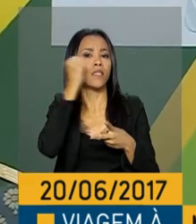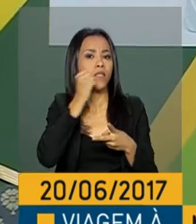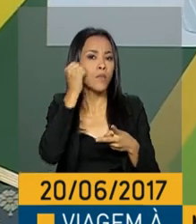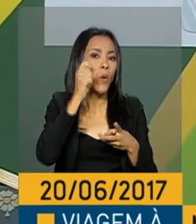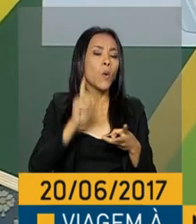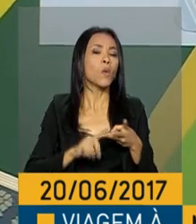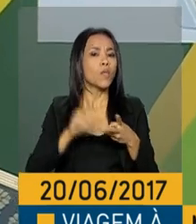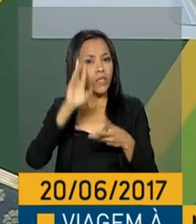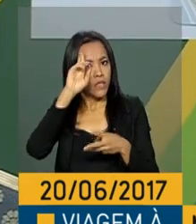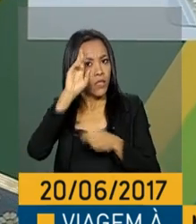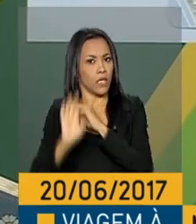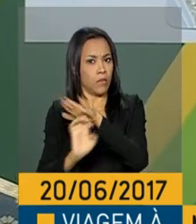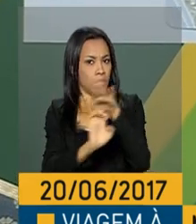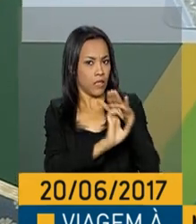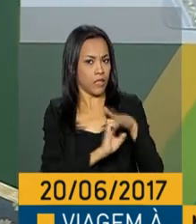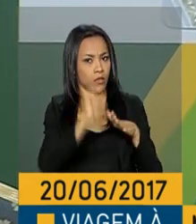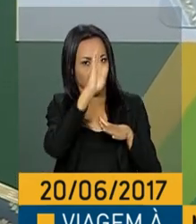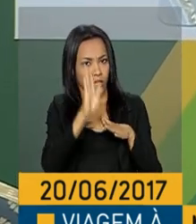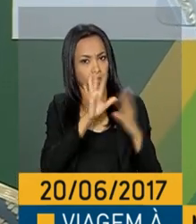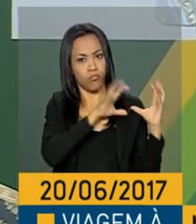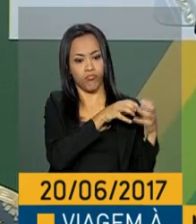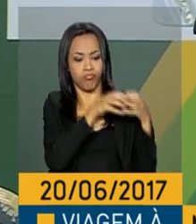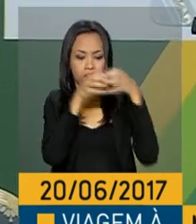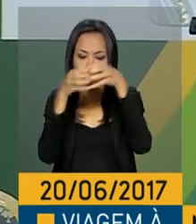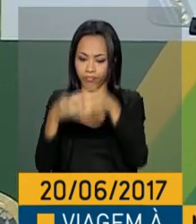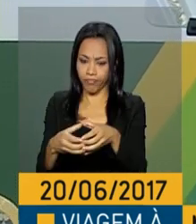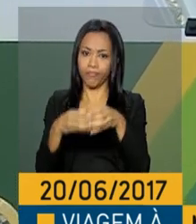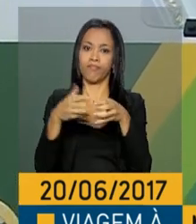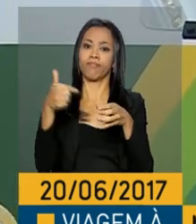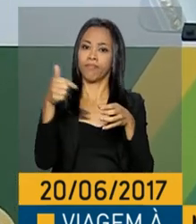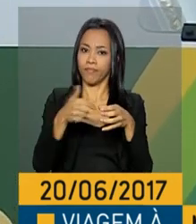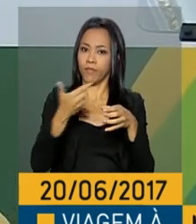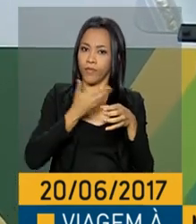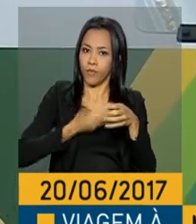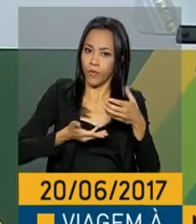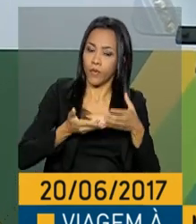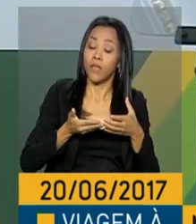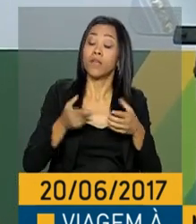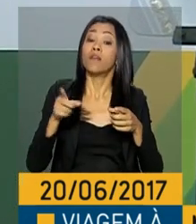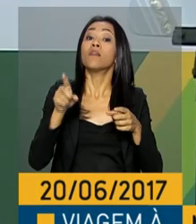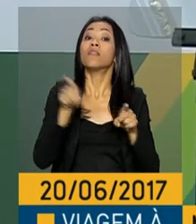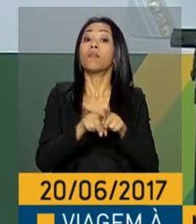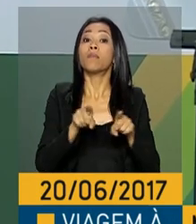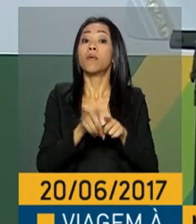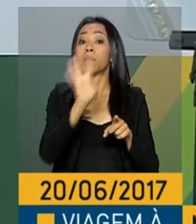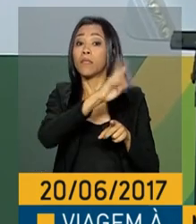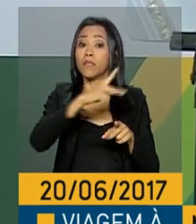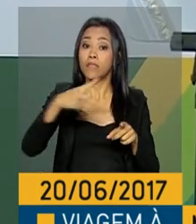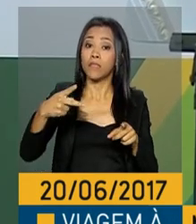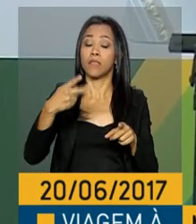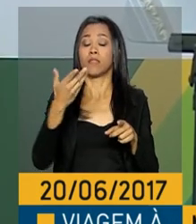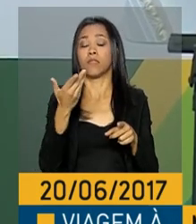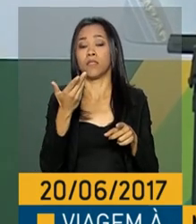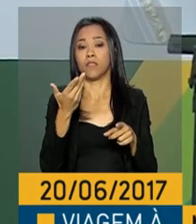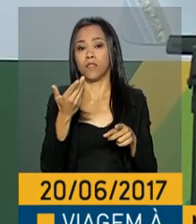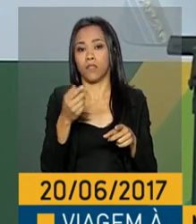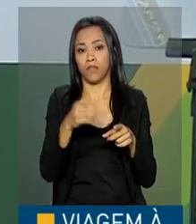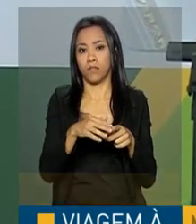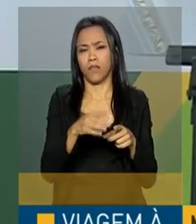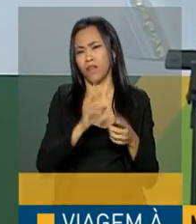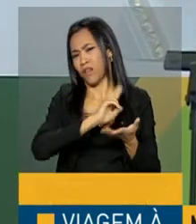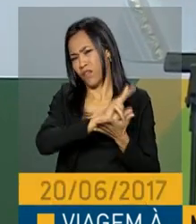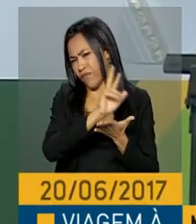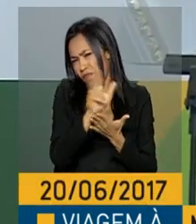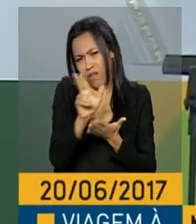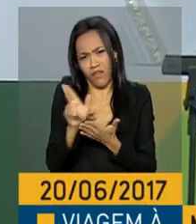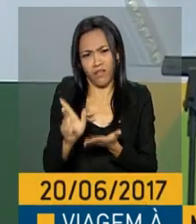empresários brasileiros, em nome do Eduardo Eugênio Gouveia Vieira, presidente da Firjan, de todos